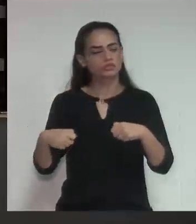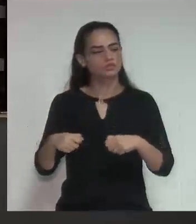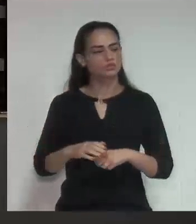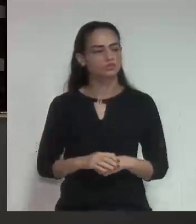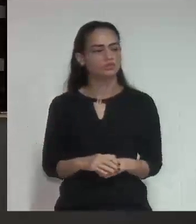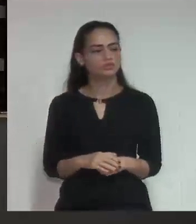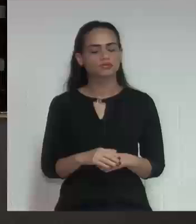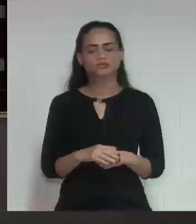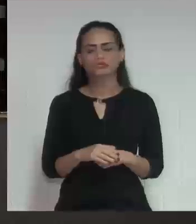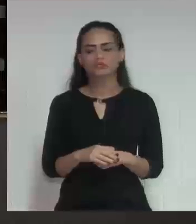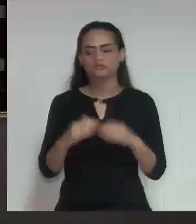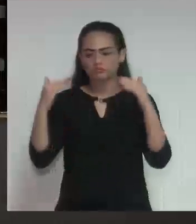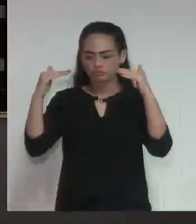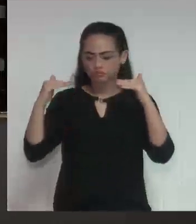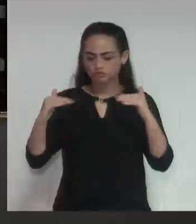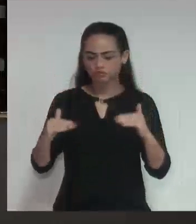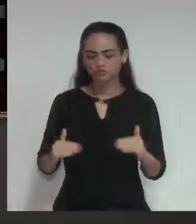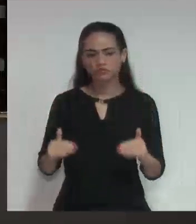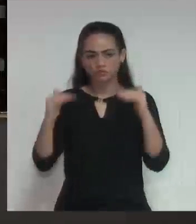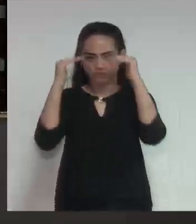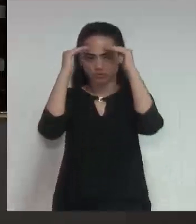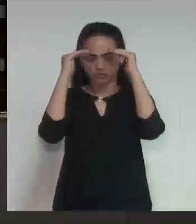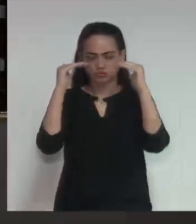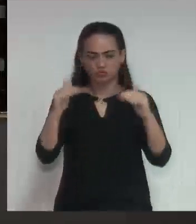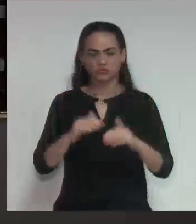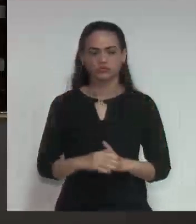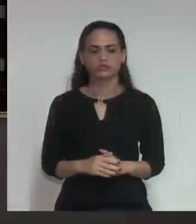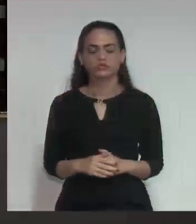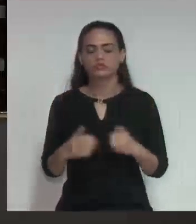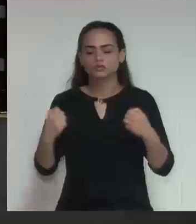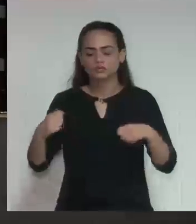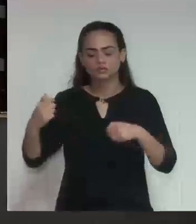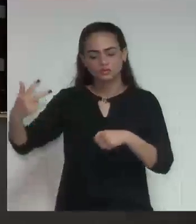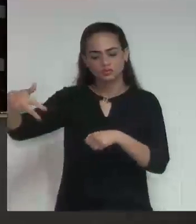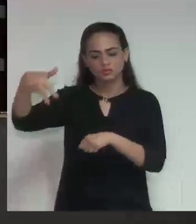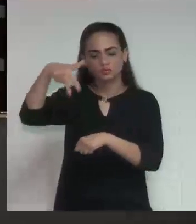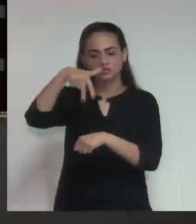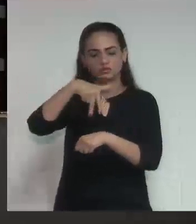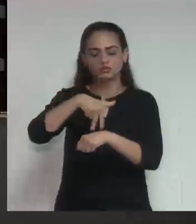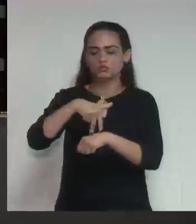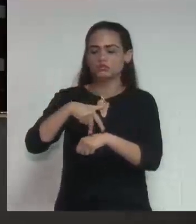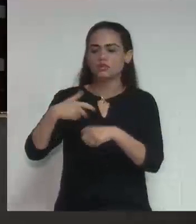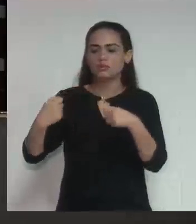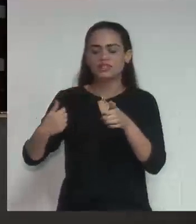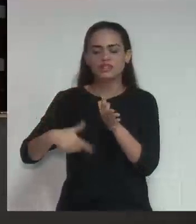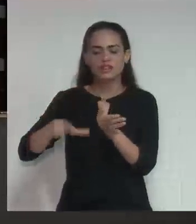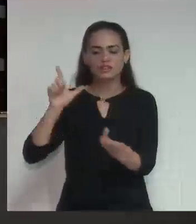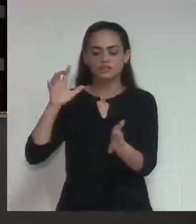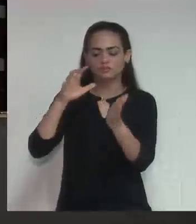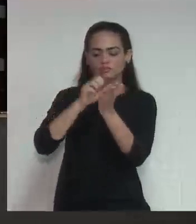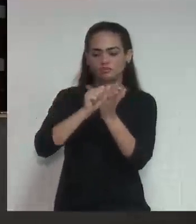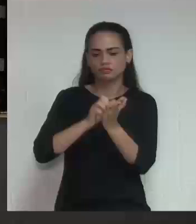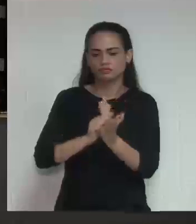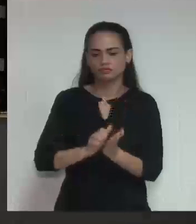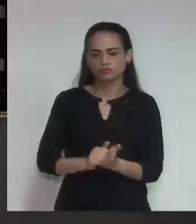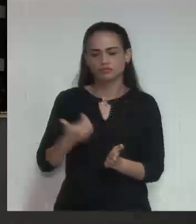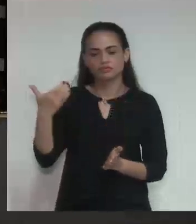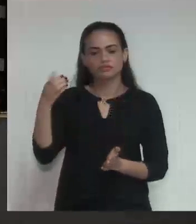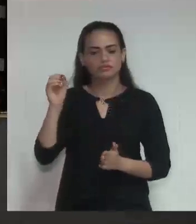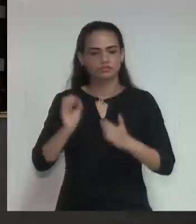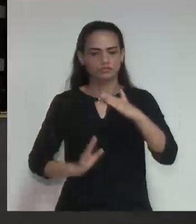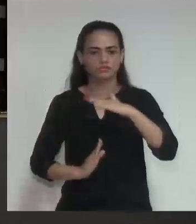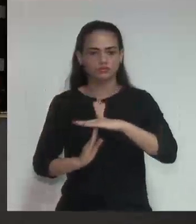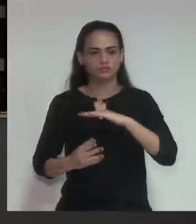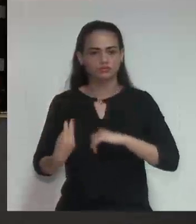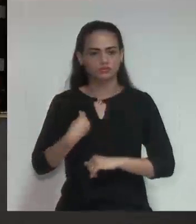respeitados os seguintes critérios. 4. As manifestações respeitarão a ordem de inscrição, limitadas a 10 por sessão.